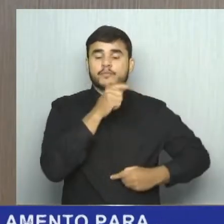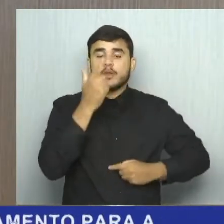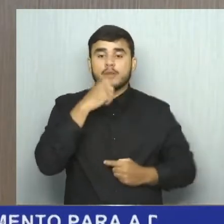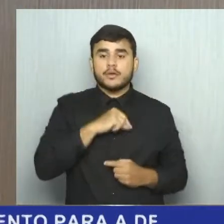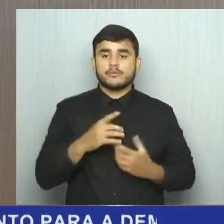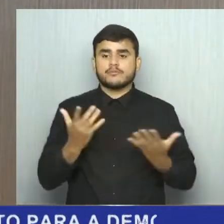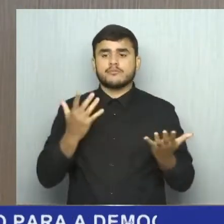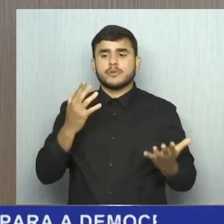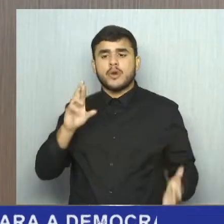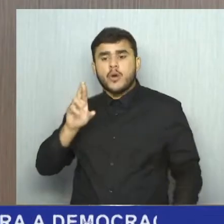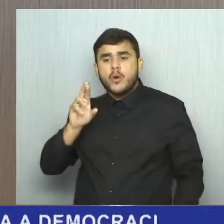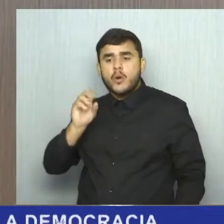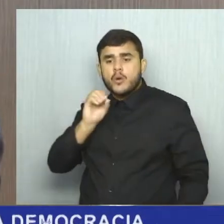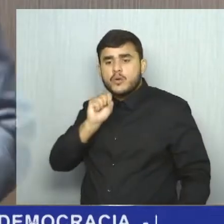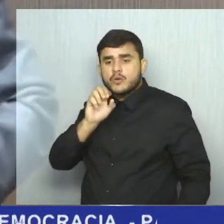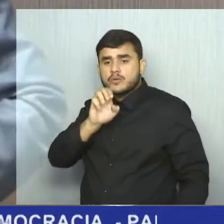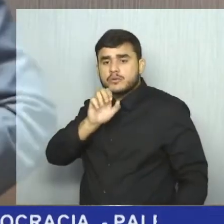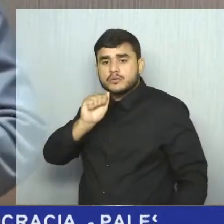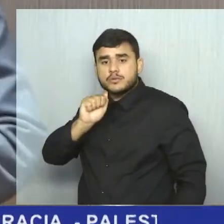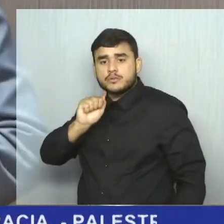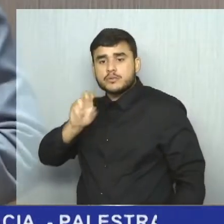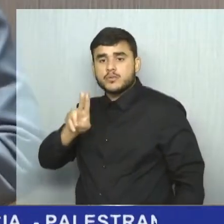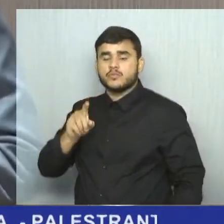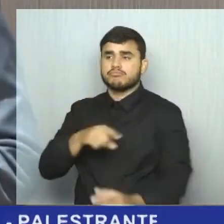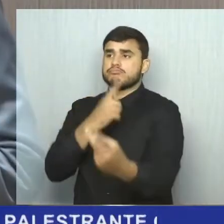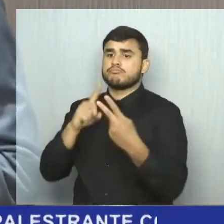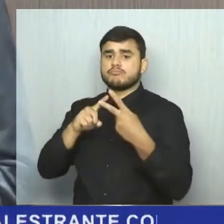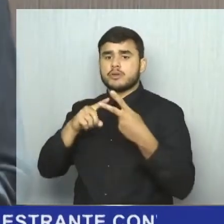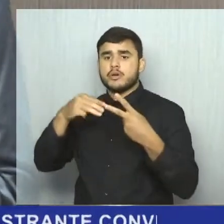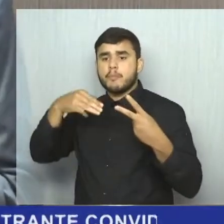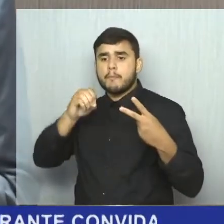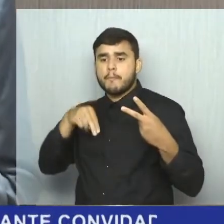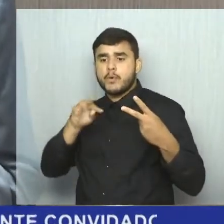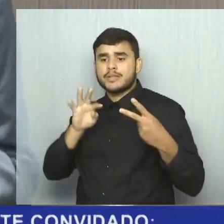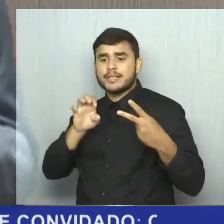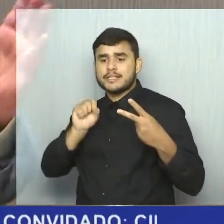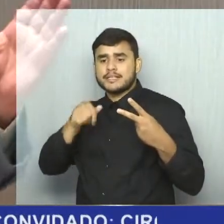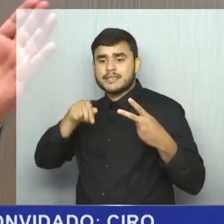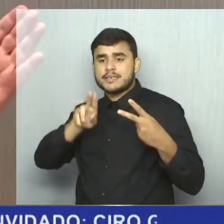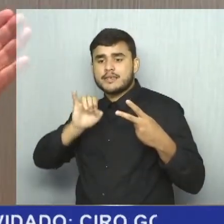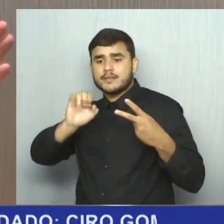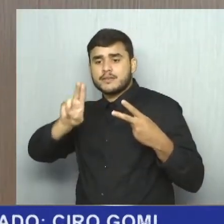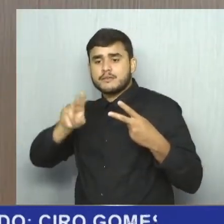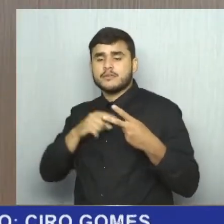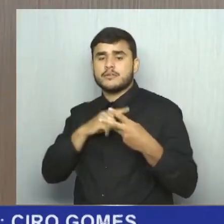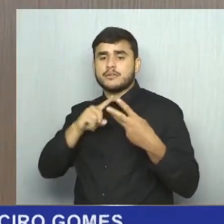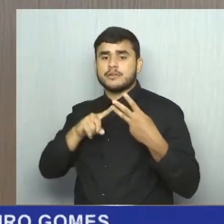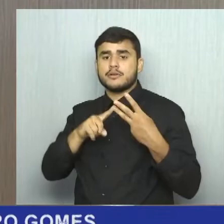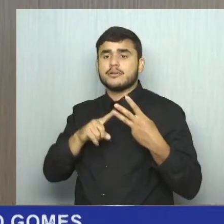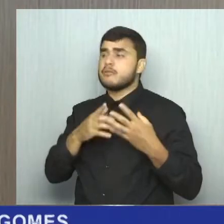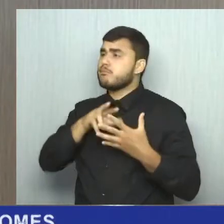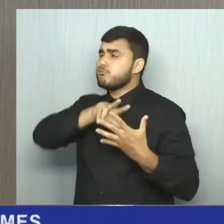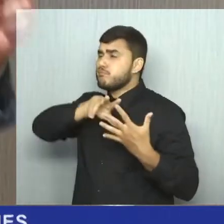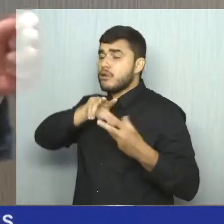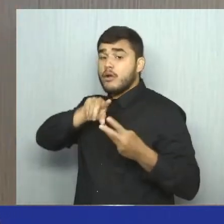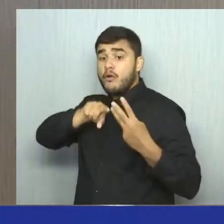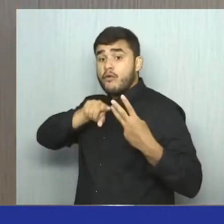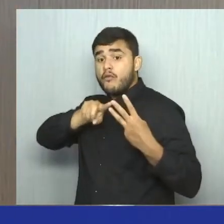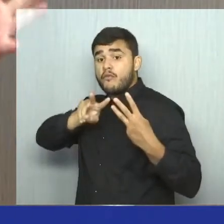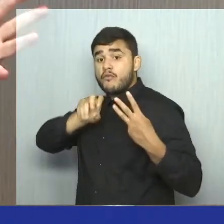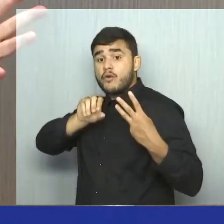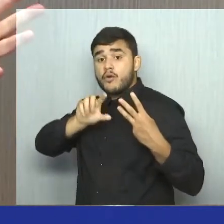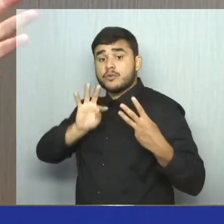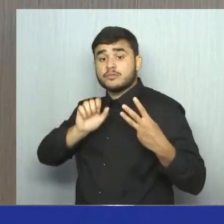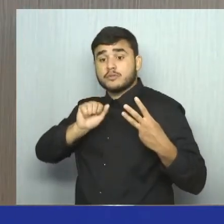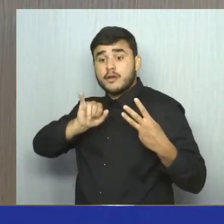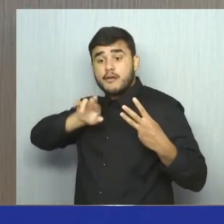Rousseau, Voltaire, com licença aqui do intelectual desembargador Teodoro, que são os mais importantes. E começa a explodir,